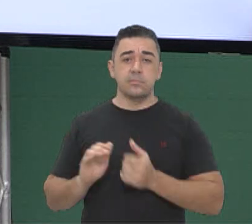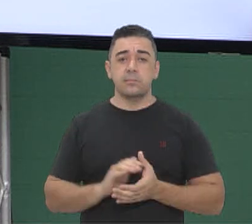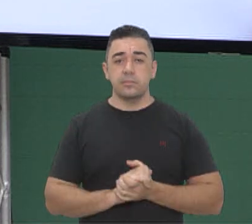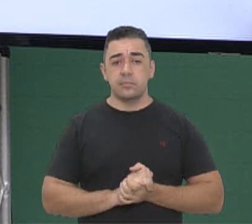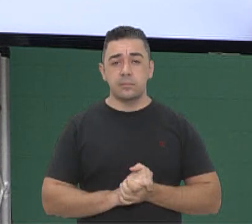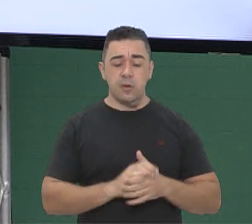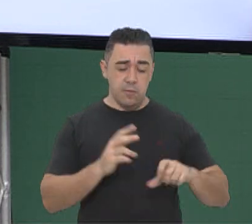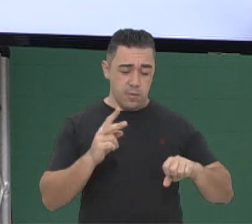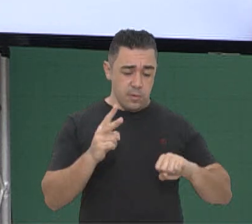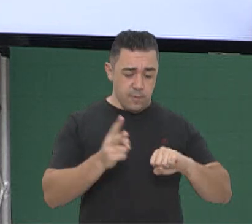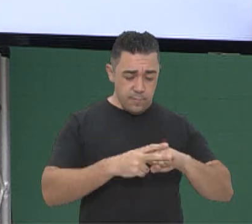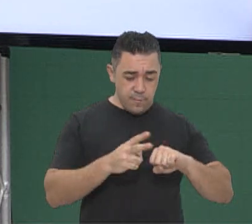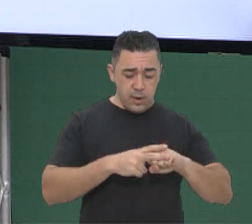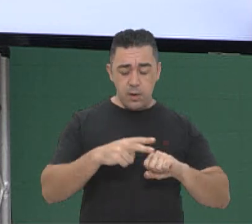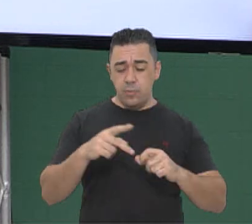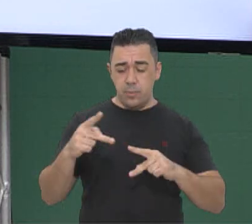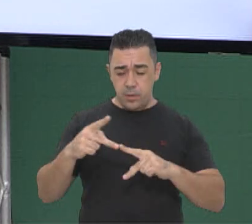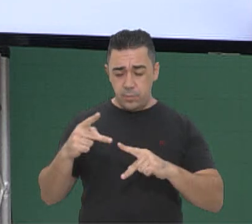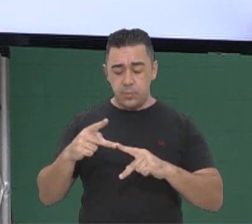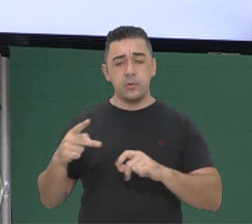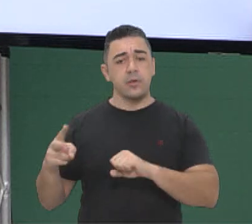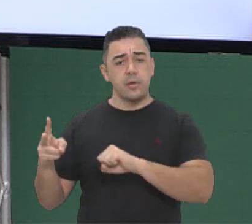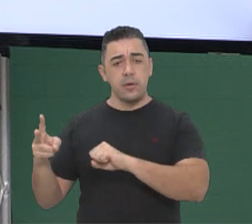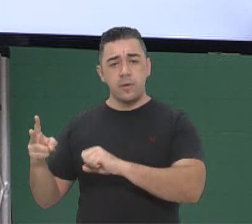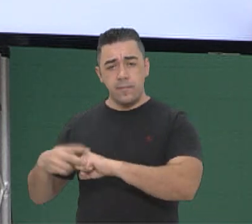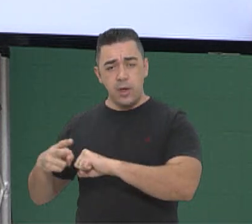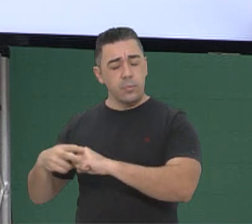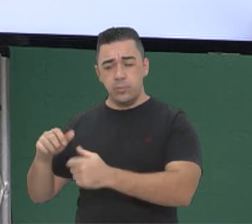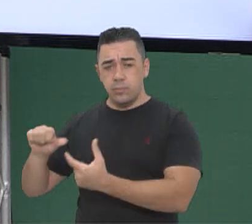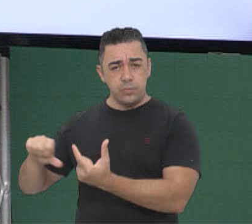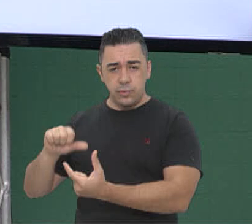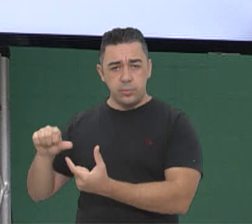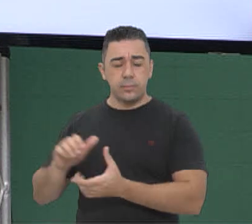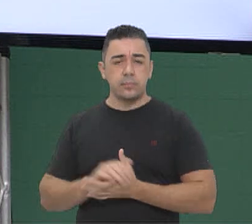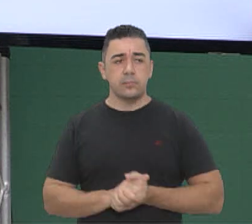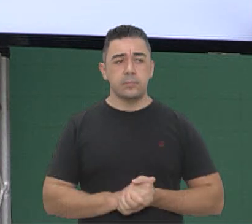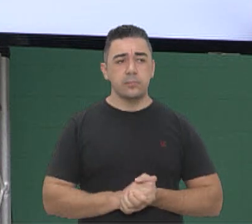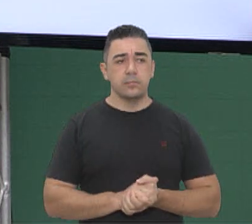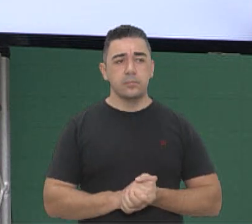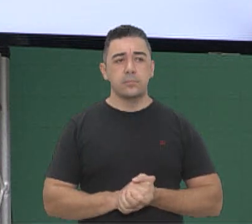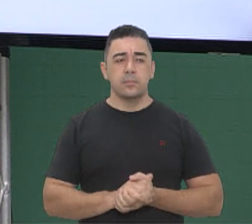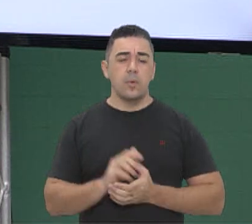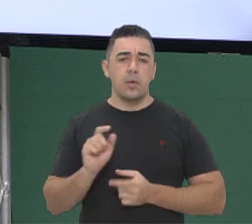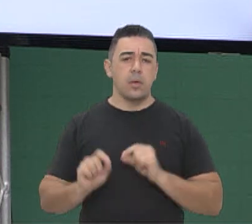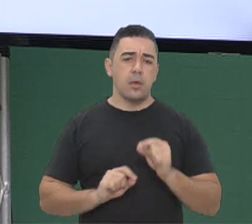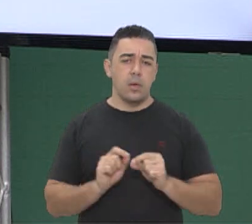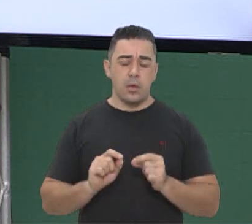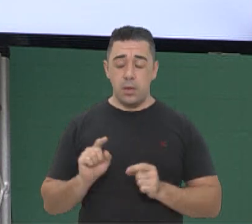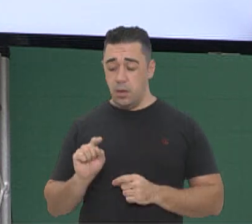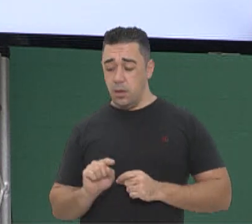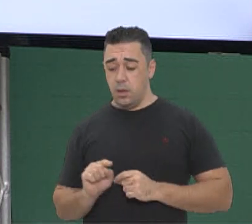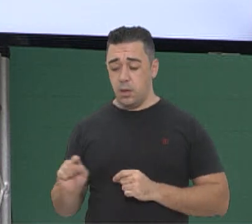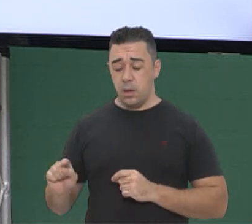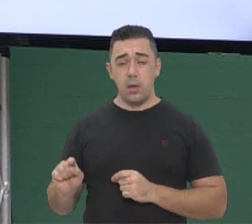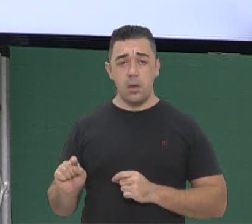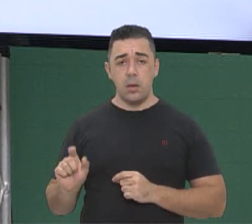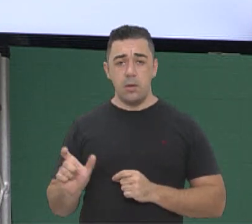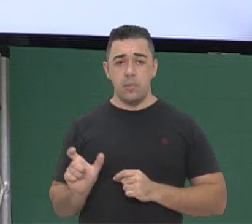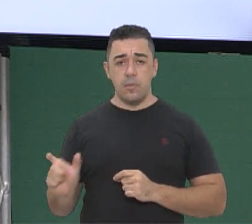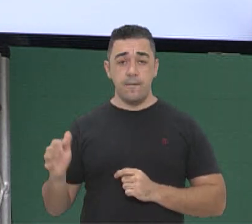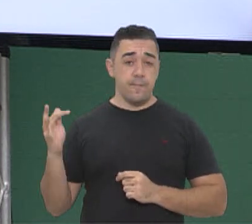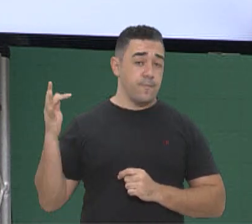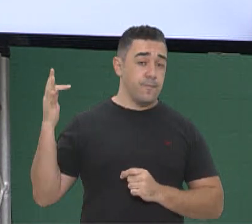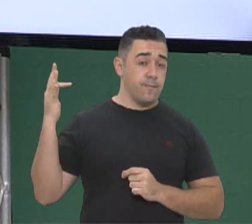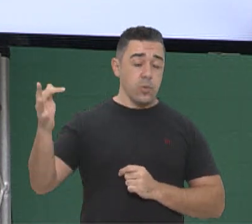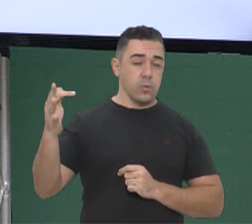presente, preposição, verbo no infinitivo, que nos governará, já que eu teria que colocá-lo no próprio futuro.